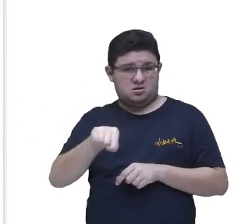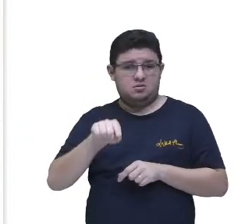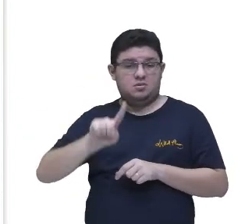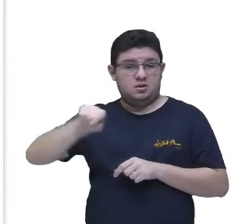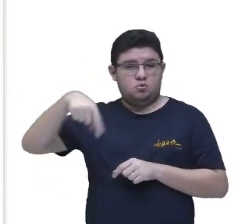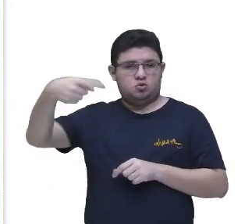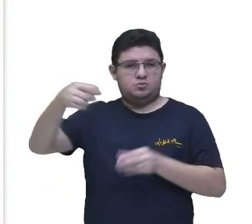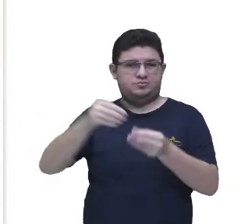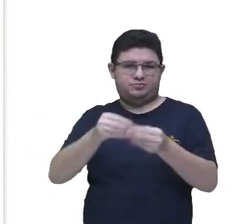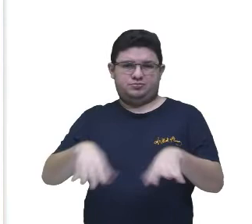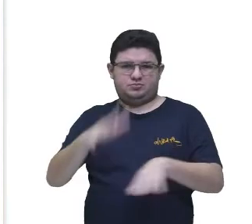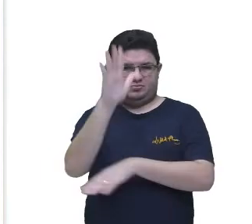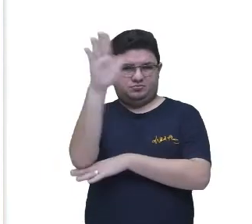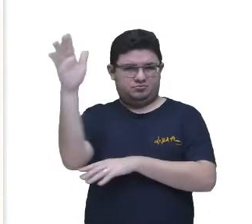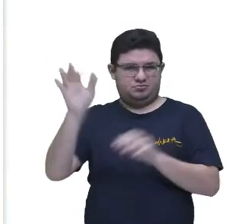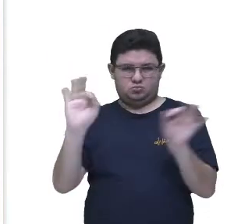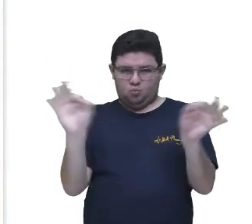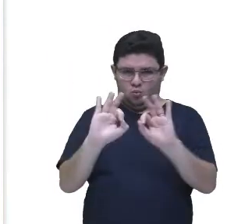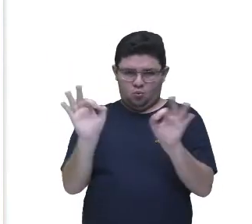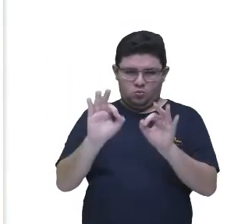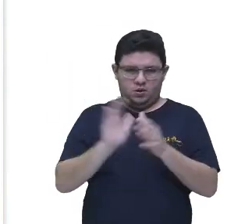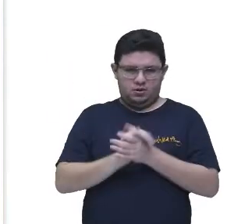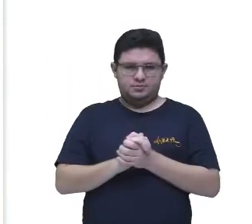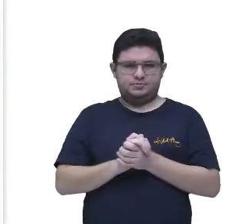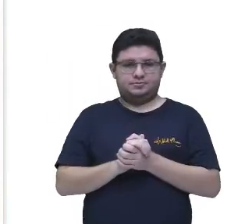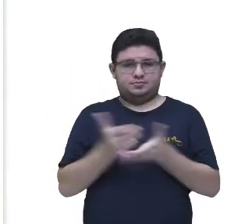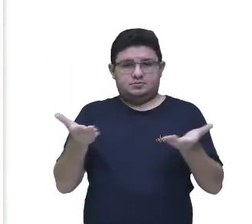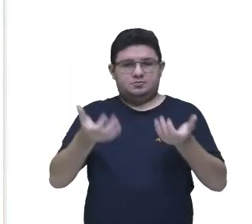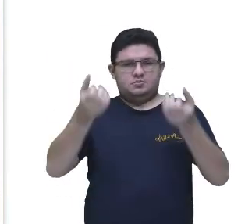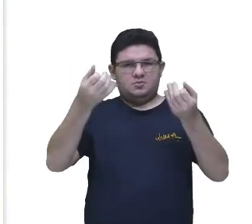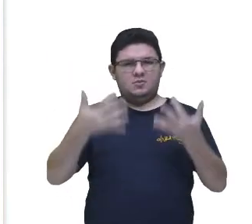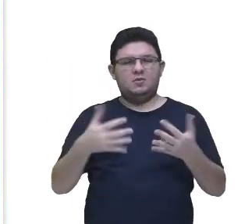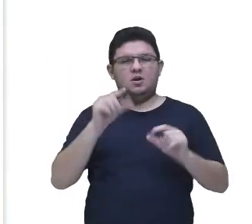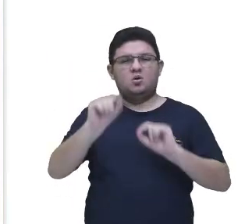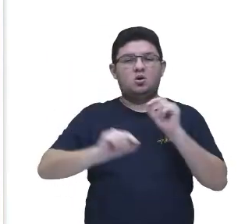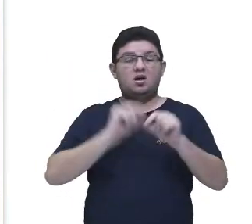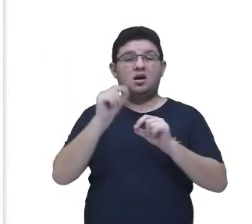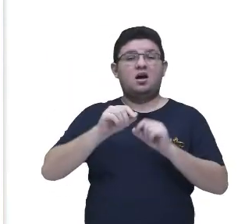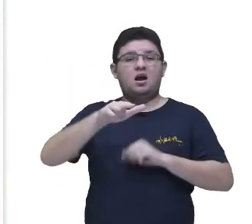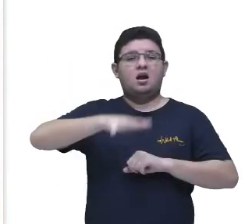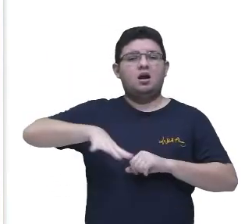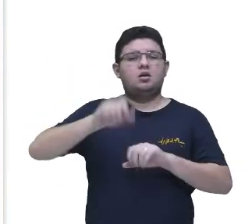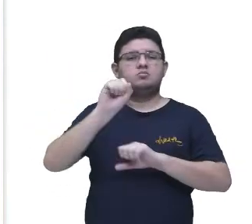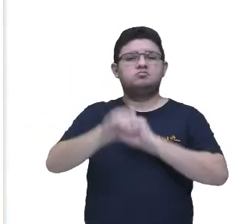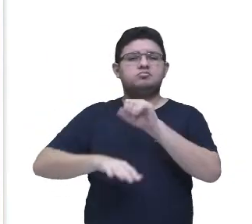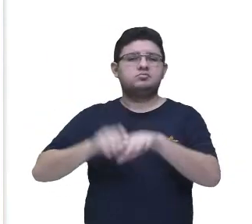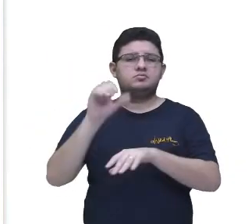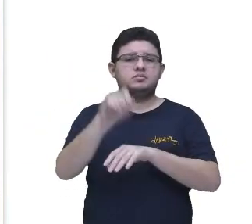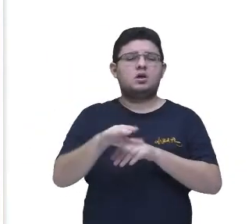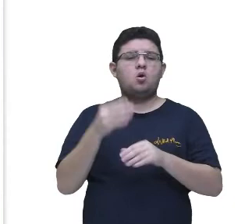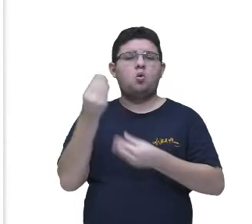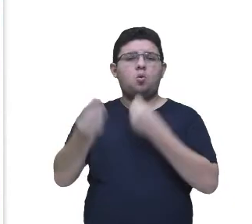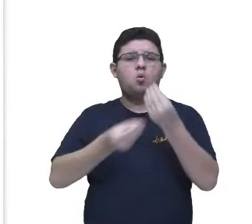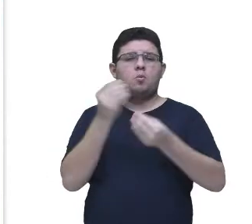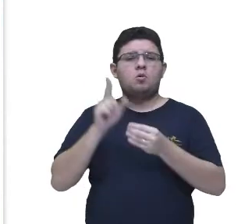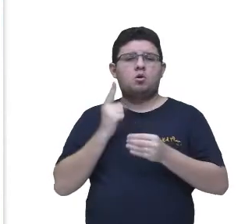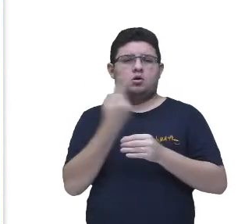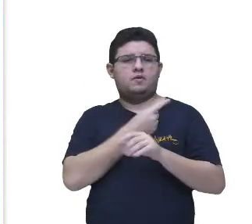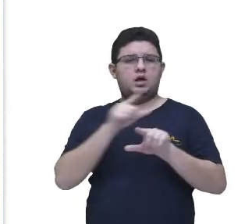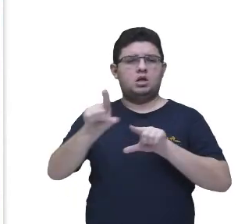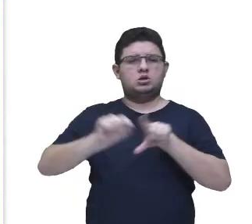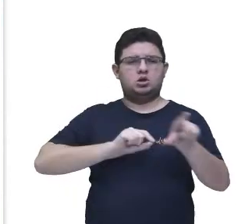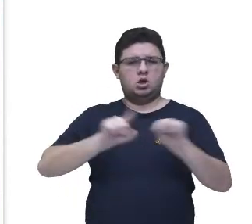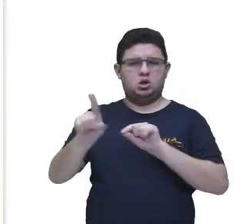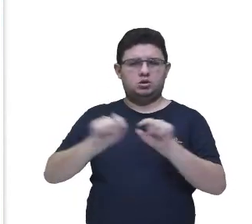impactos ambientais. Que aí a gente vai começar a falar também aí aonde que é descartado o nosso lixo e como que a gente pode selecionar e